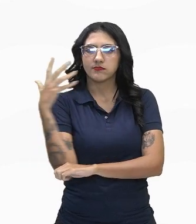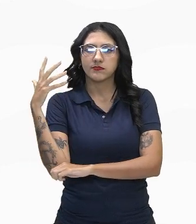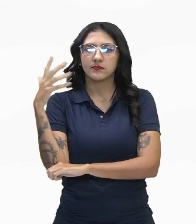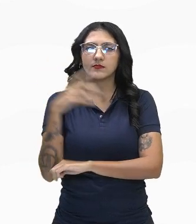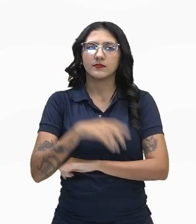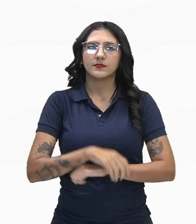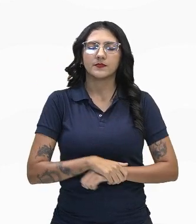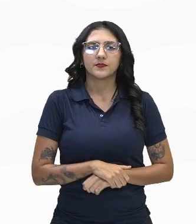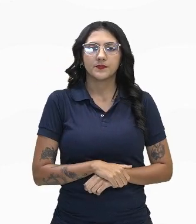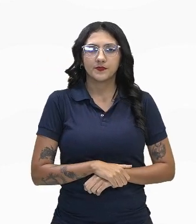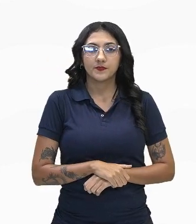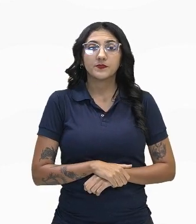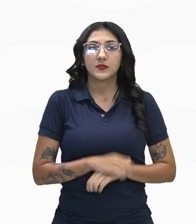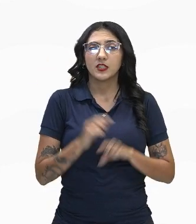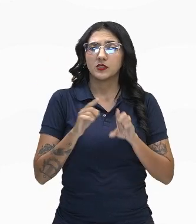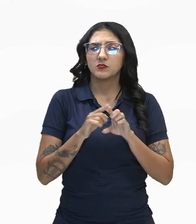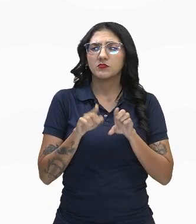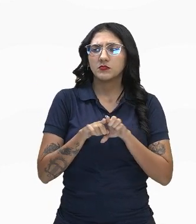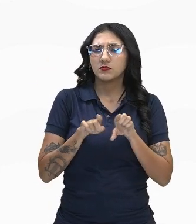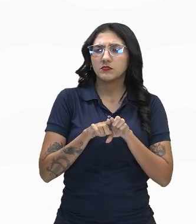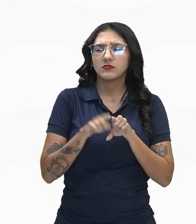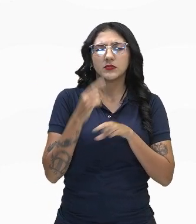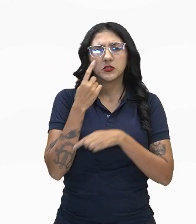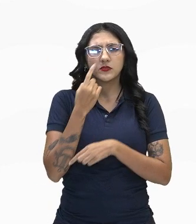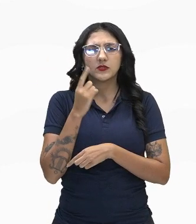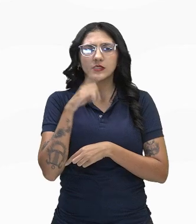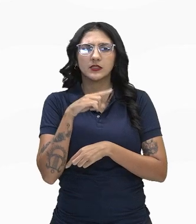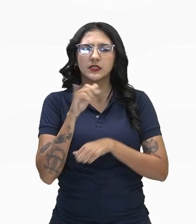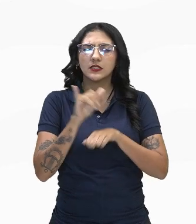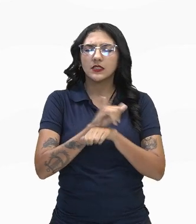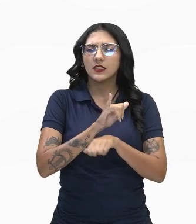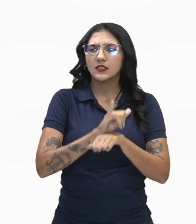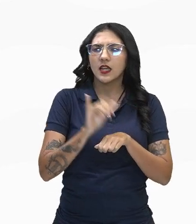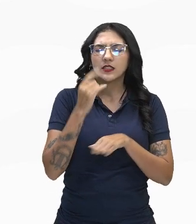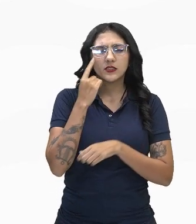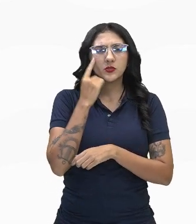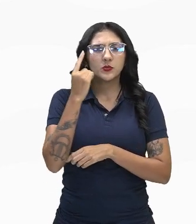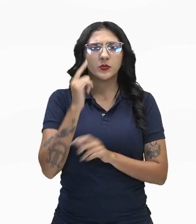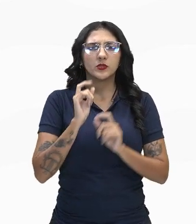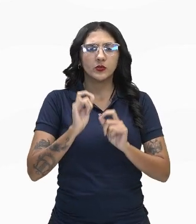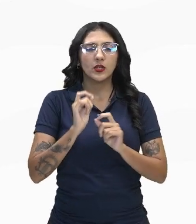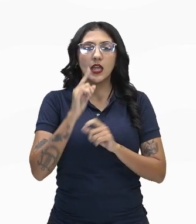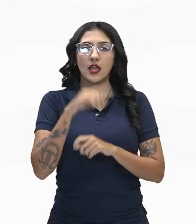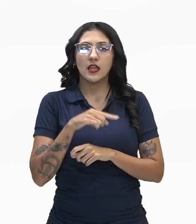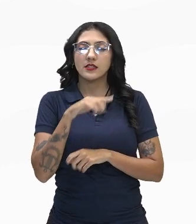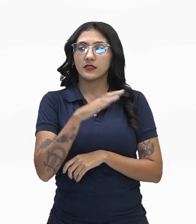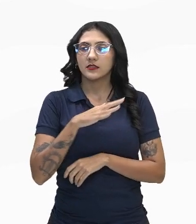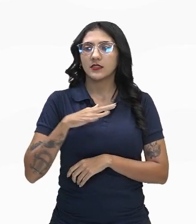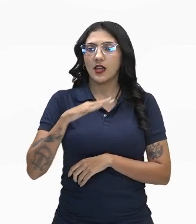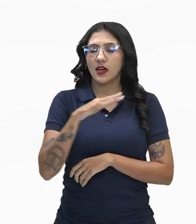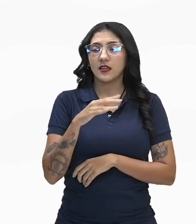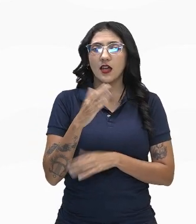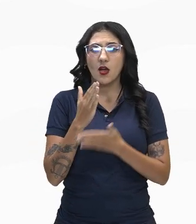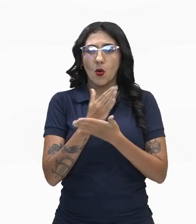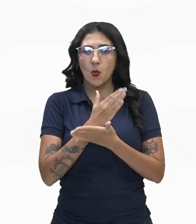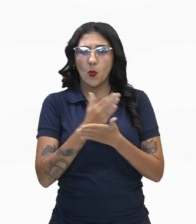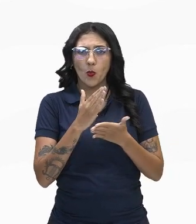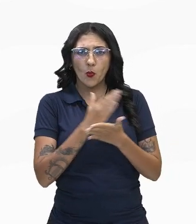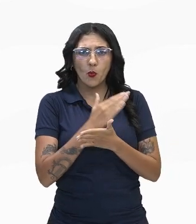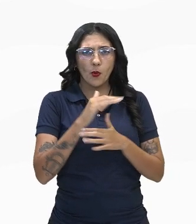foca aqui nesse estratégico, a gente precisa lembrar que a região, ela em determinados trechos, ela